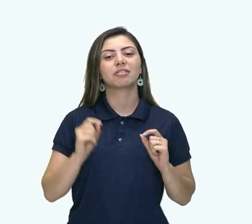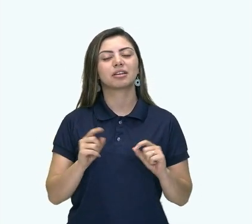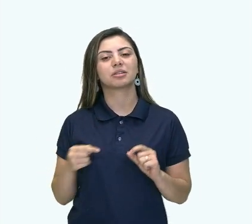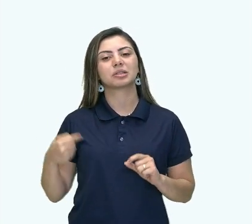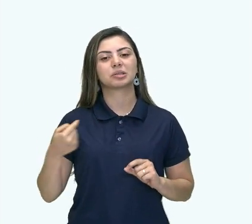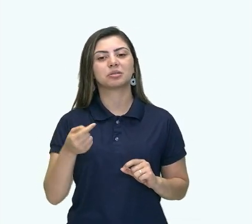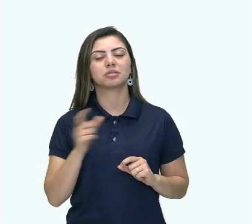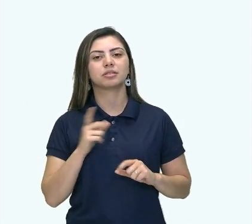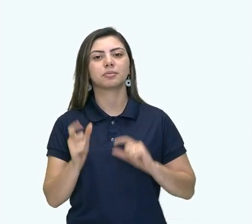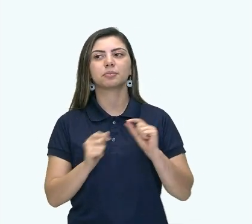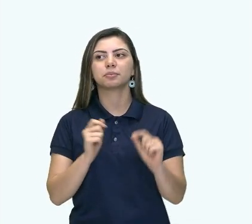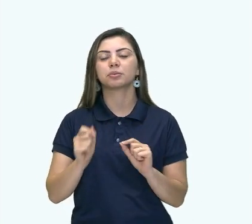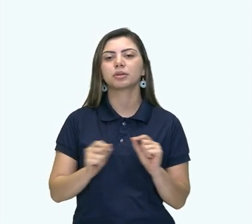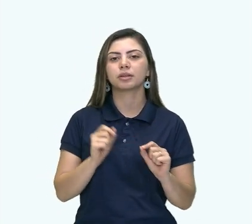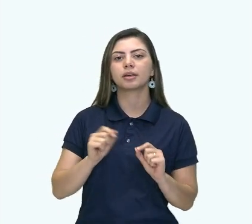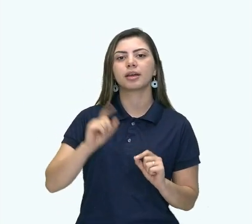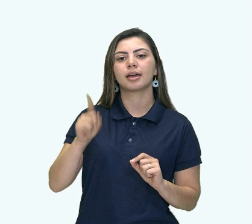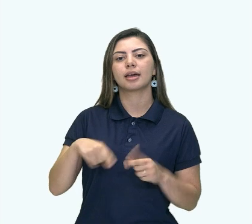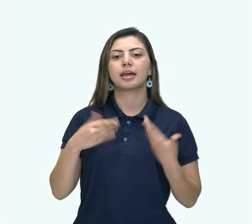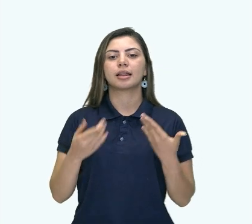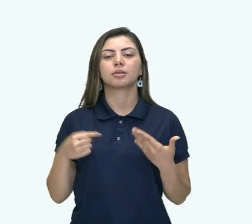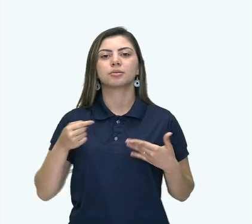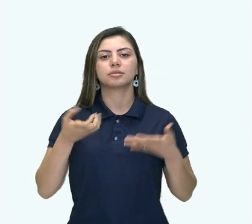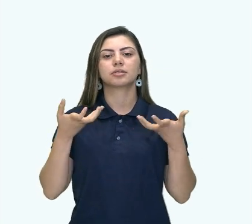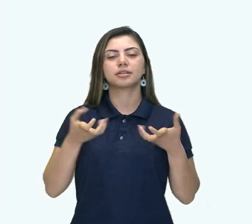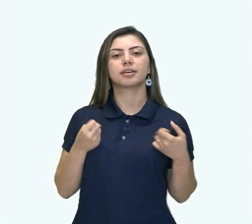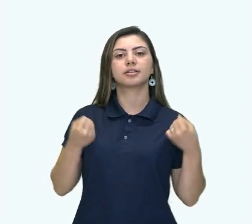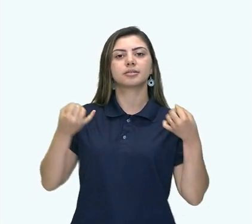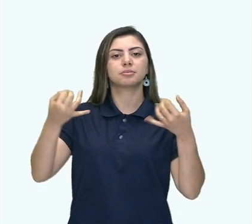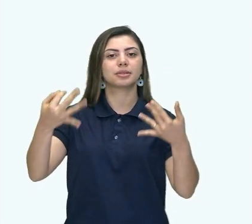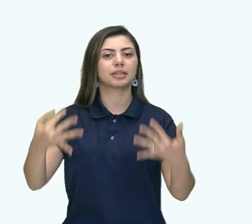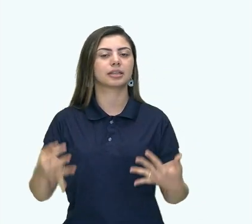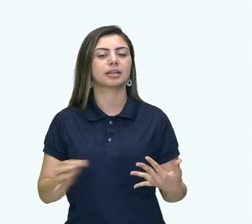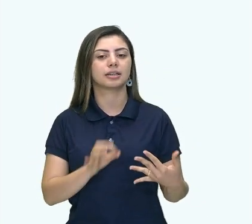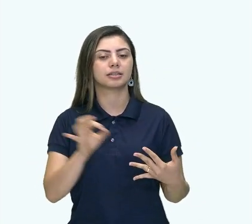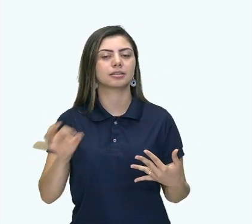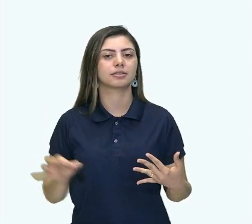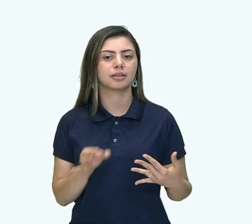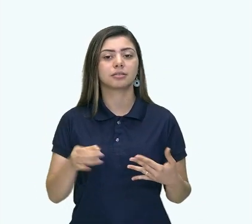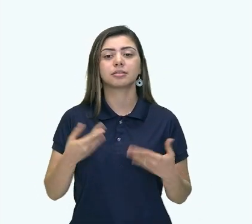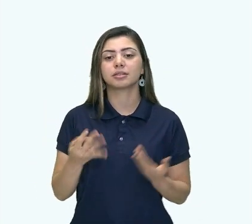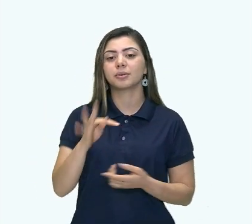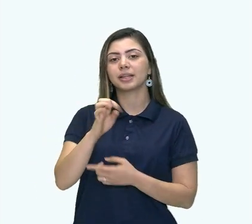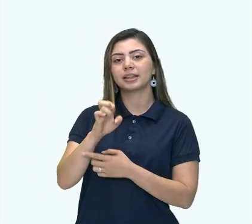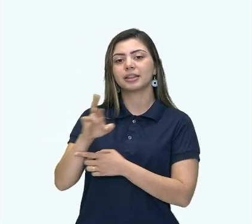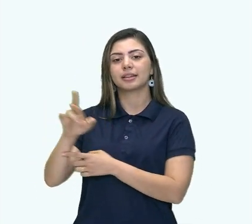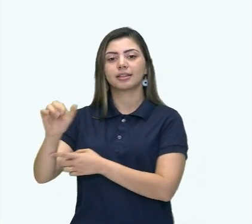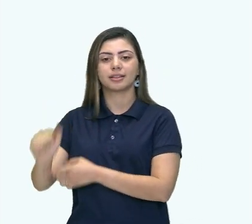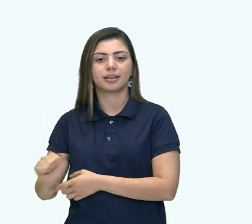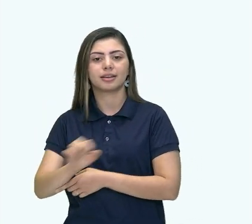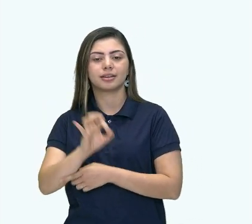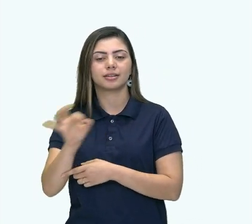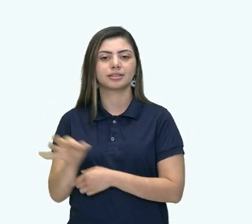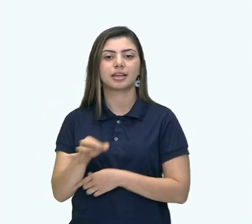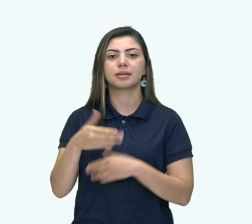exercício vocal para conseguir falar algo, mas ele está falando sobre a questão da terra, né? Arar a terra, ter a terra, trazer